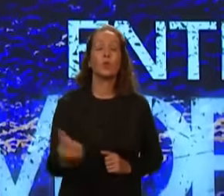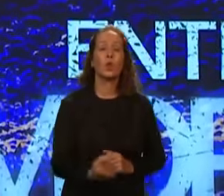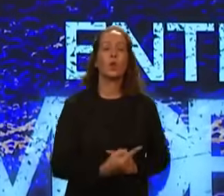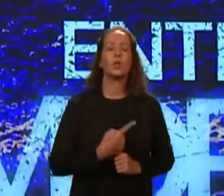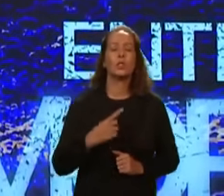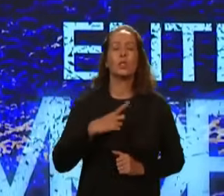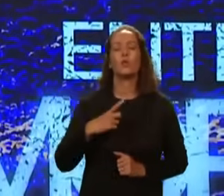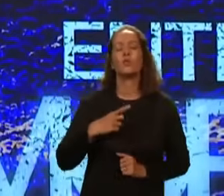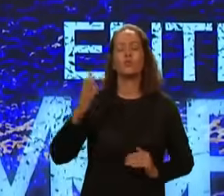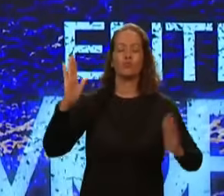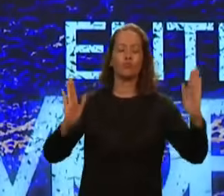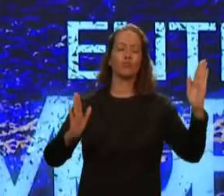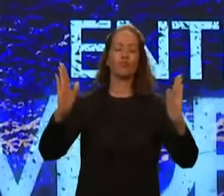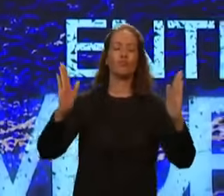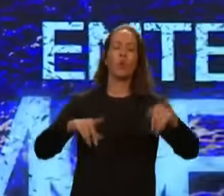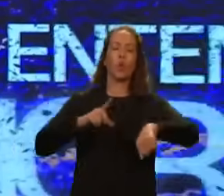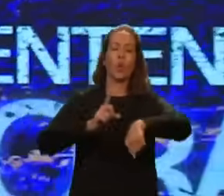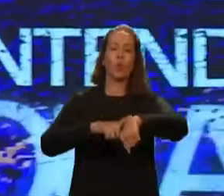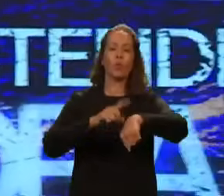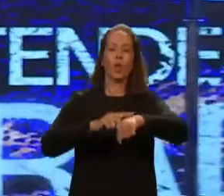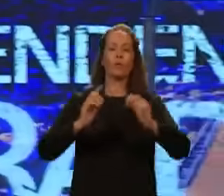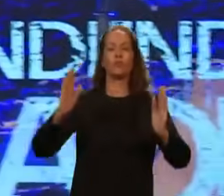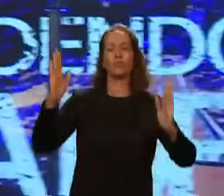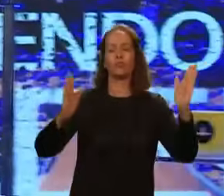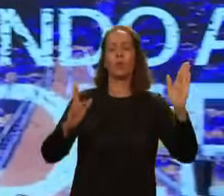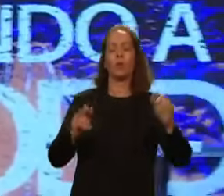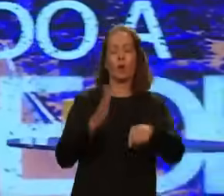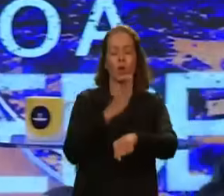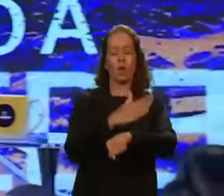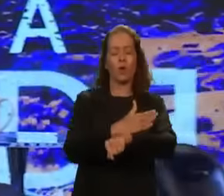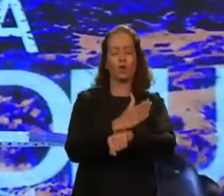Cronos. Cronos é o nosso relógio aí, ó.